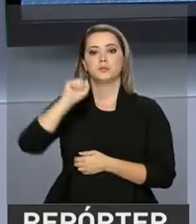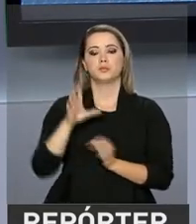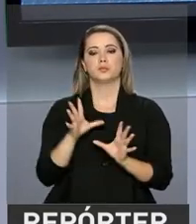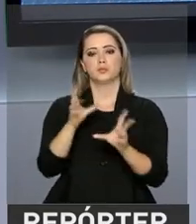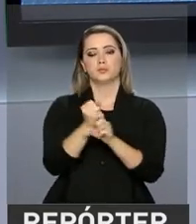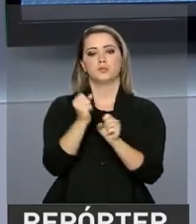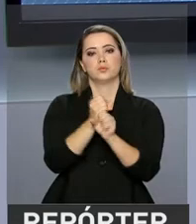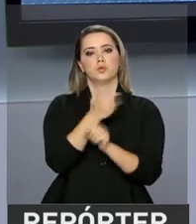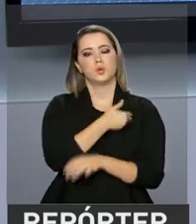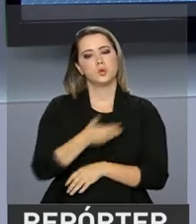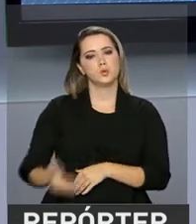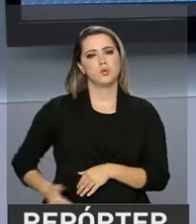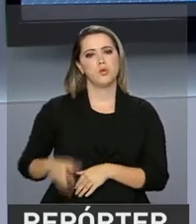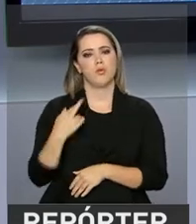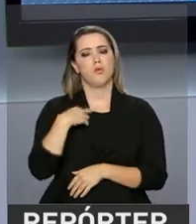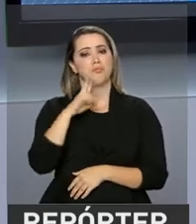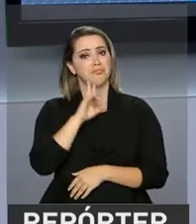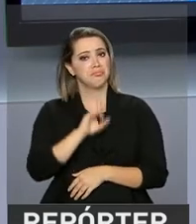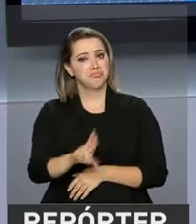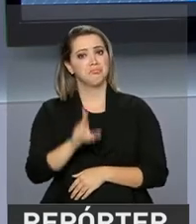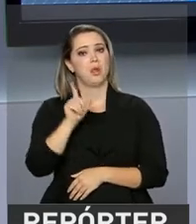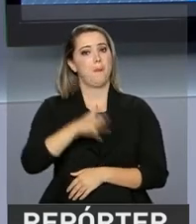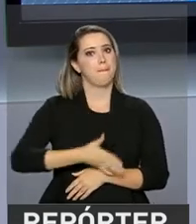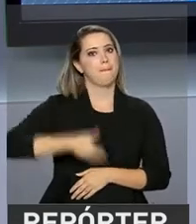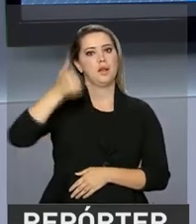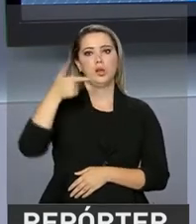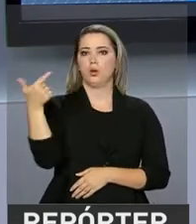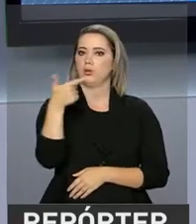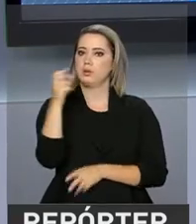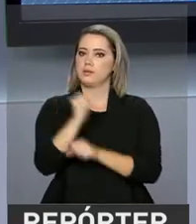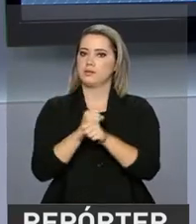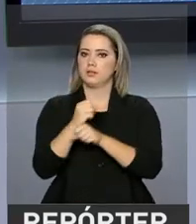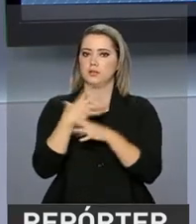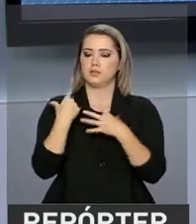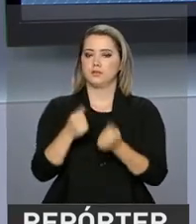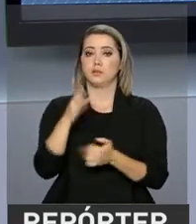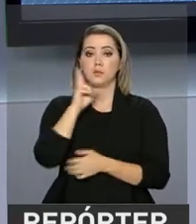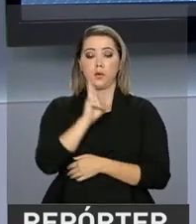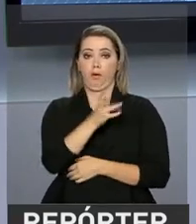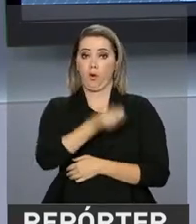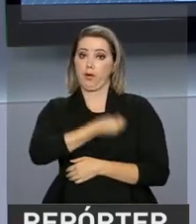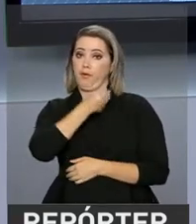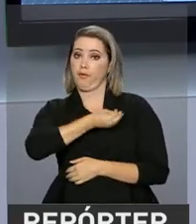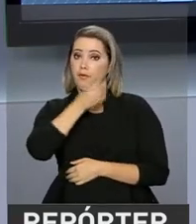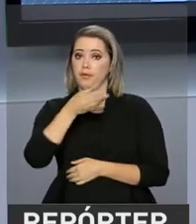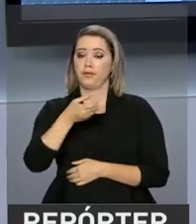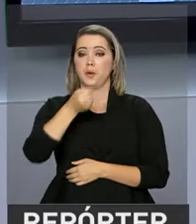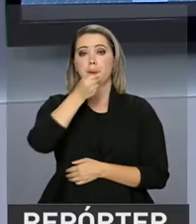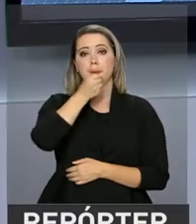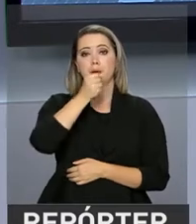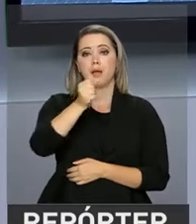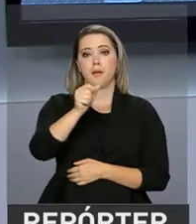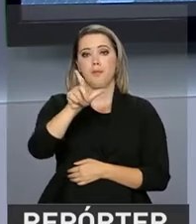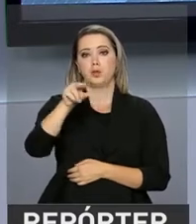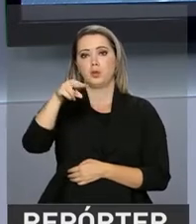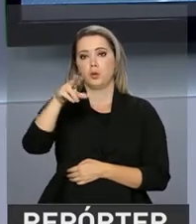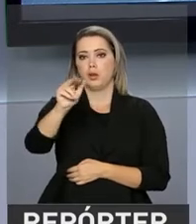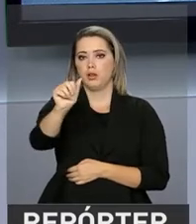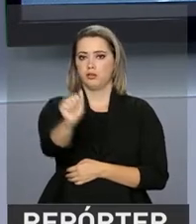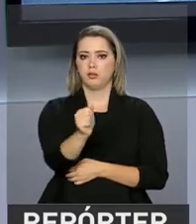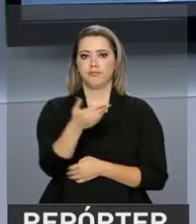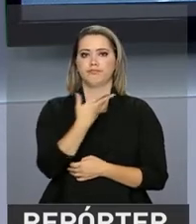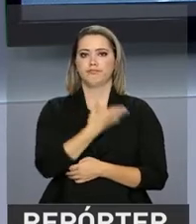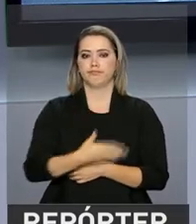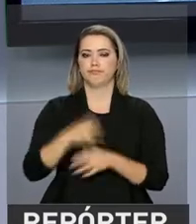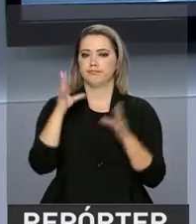público registraram o melhor resultado em dois anos nós vamos ao vivo ao palácio do planalto onde a repórter luana cara empenho os detalhes